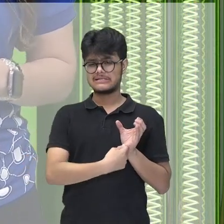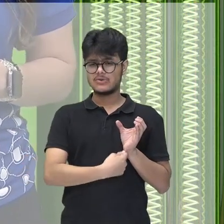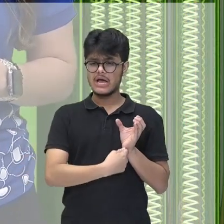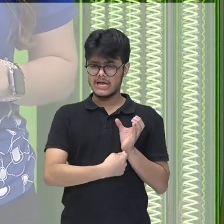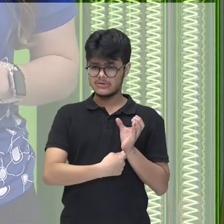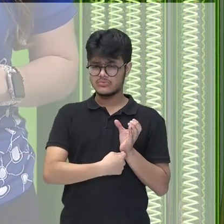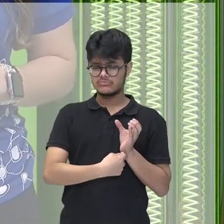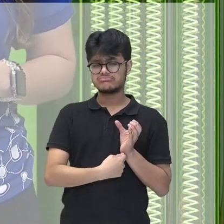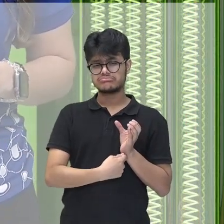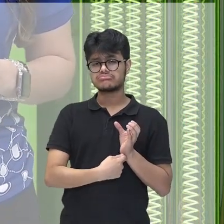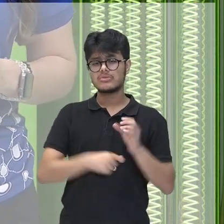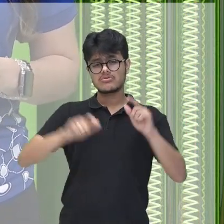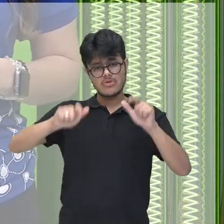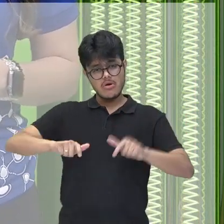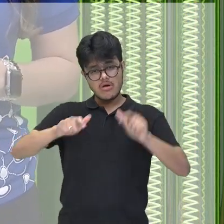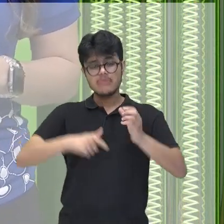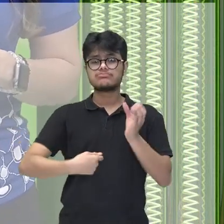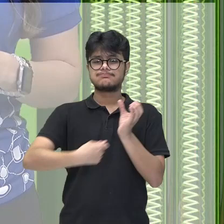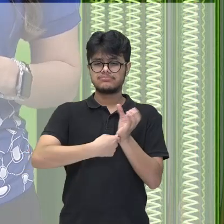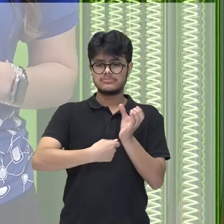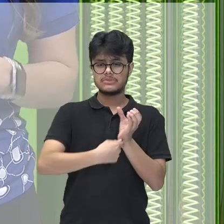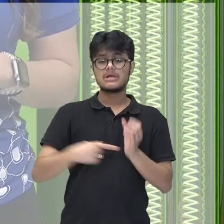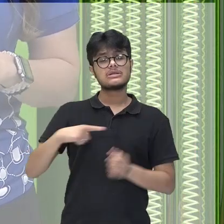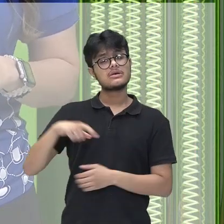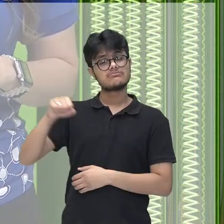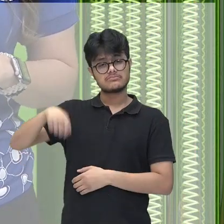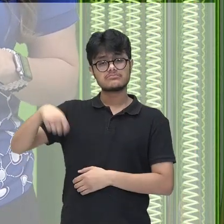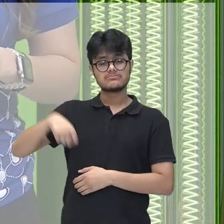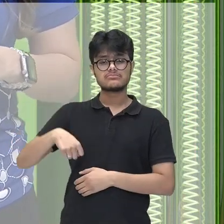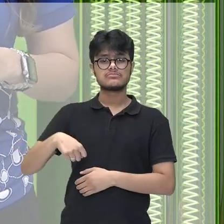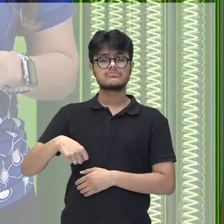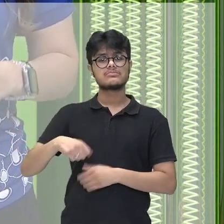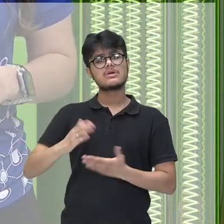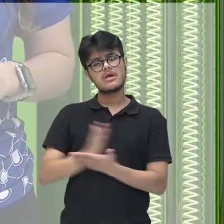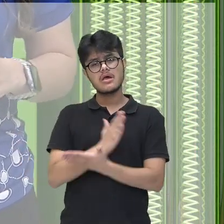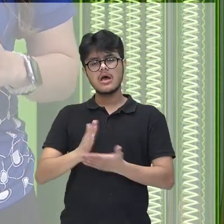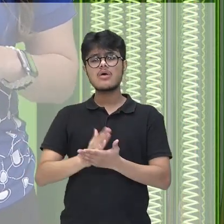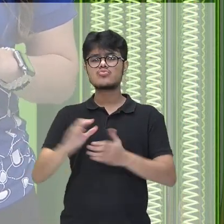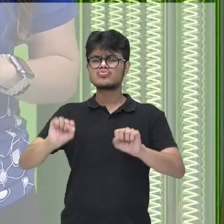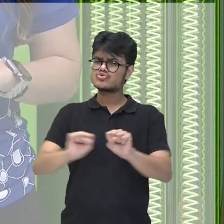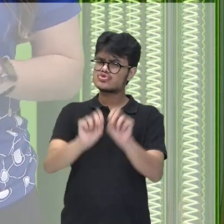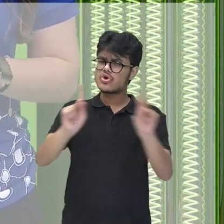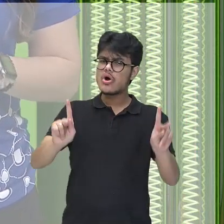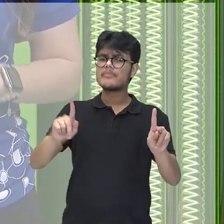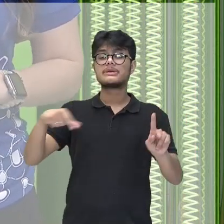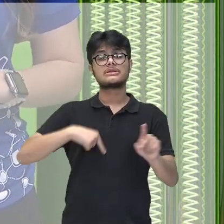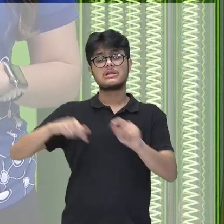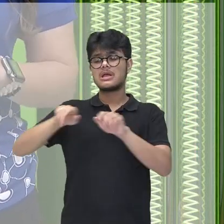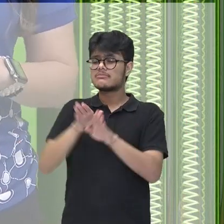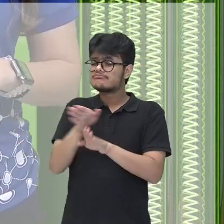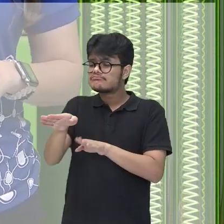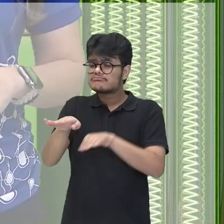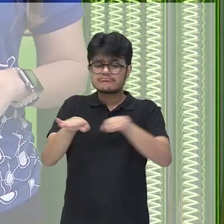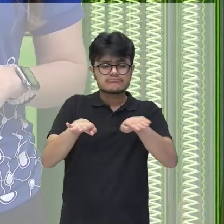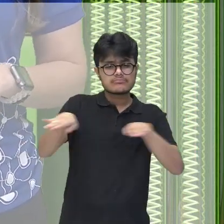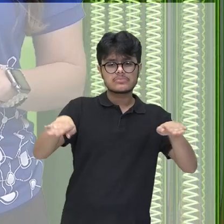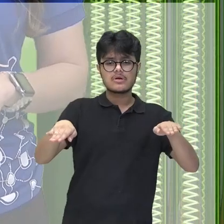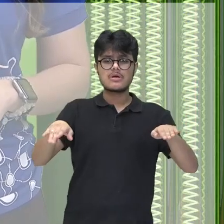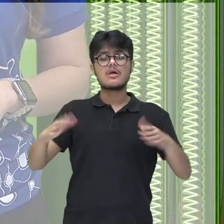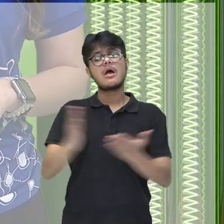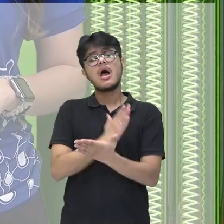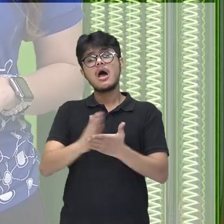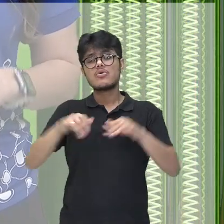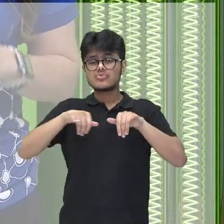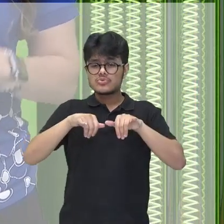de recarga. Então, já existem esses postos de recarga dentro de estacionamento de shopping, dentro de estacionamento de